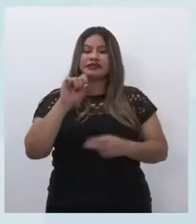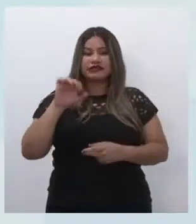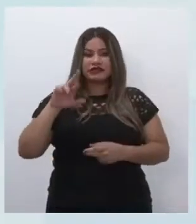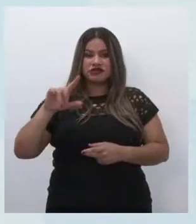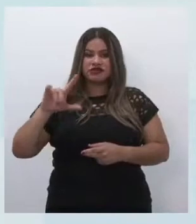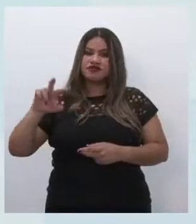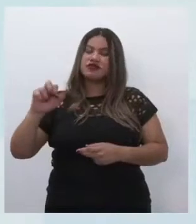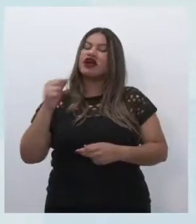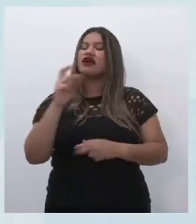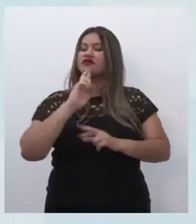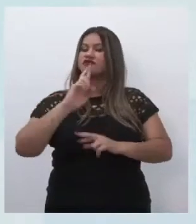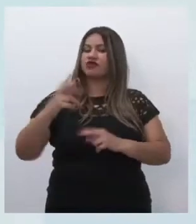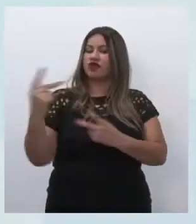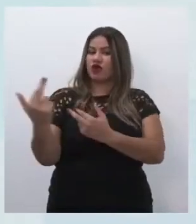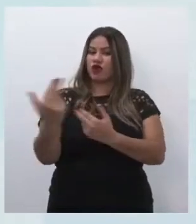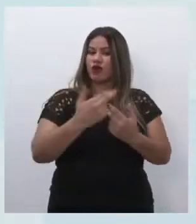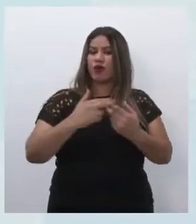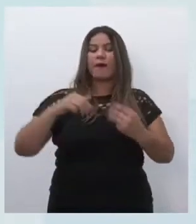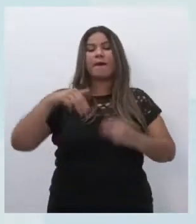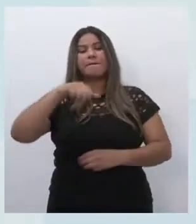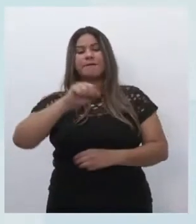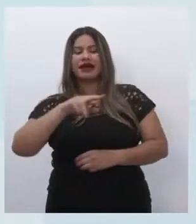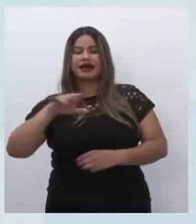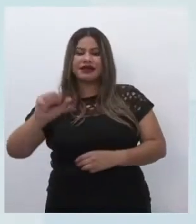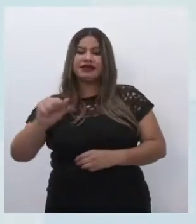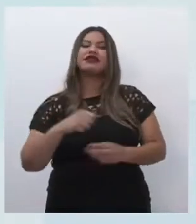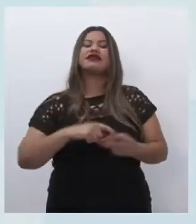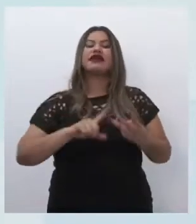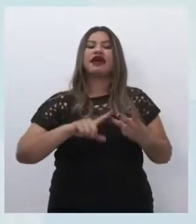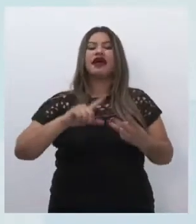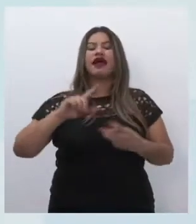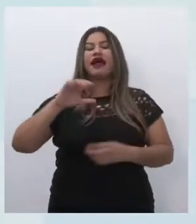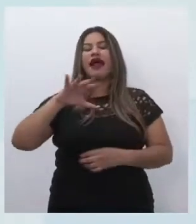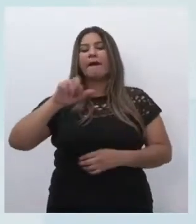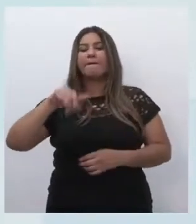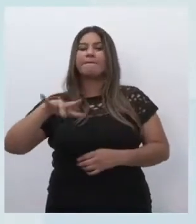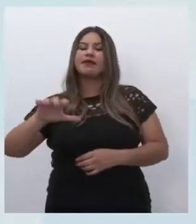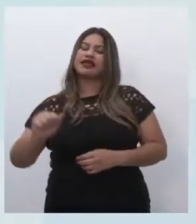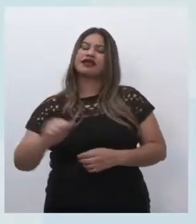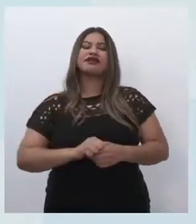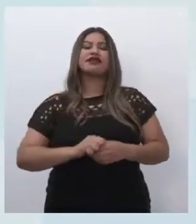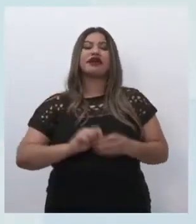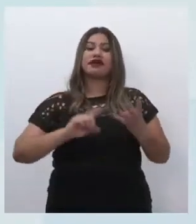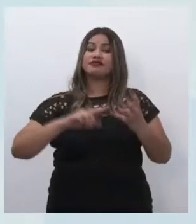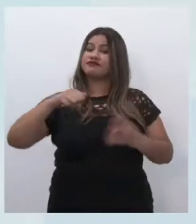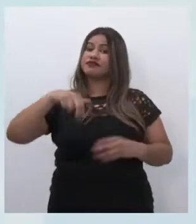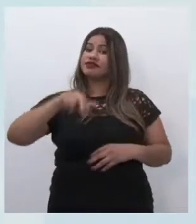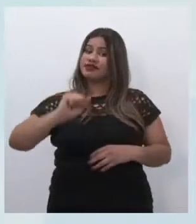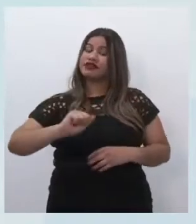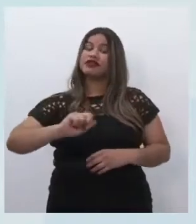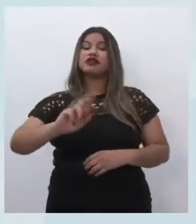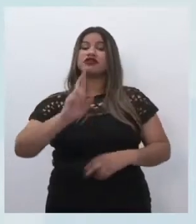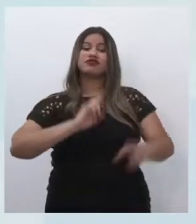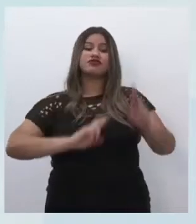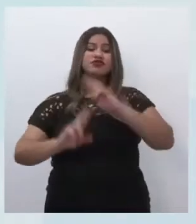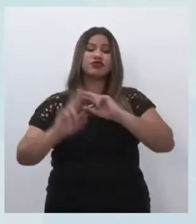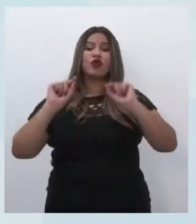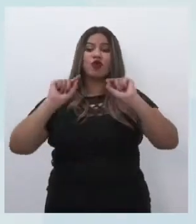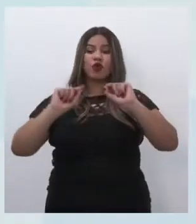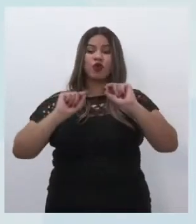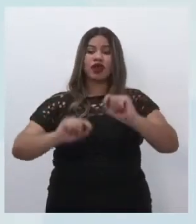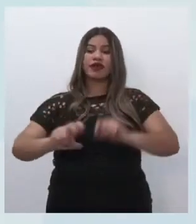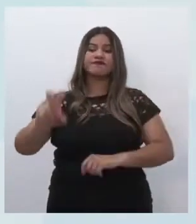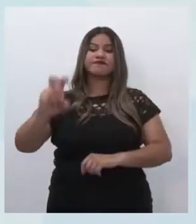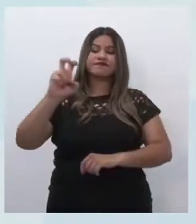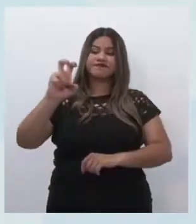abraçar. Maria, Camila, Ana Cristina. A maioria está colocando aí que na